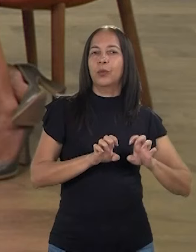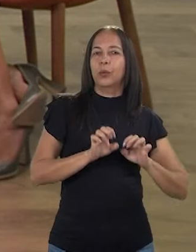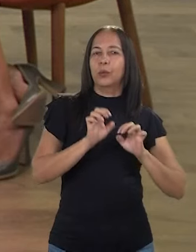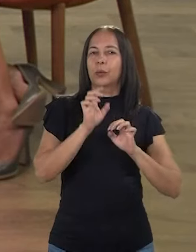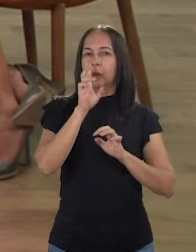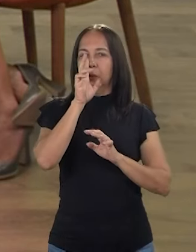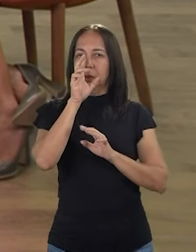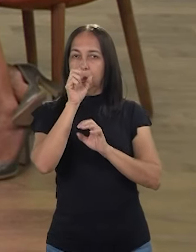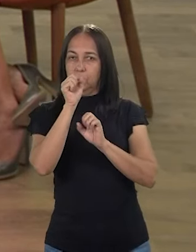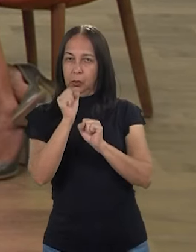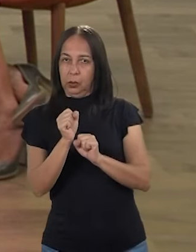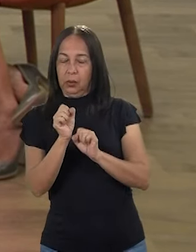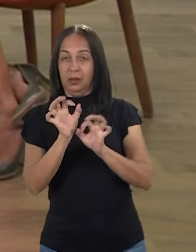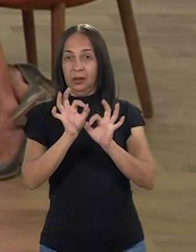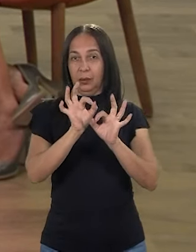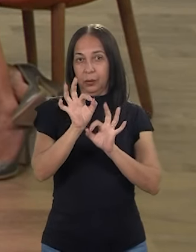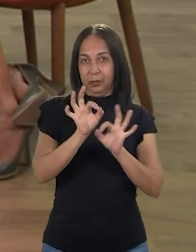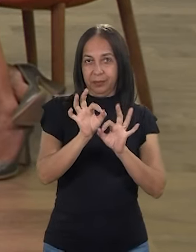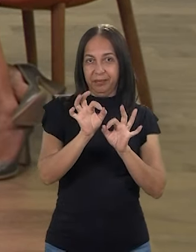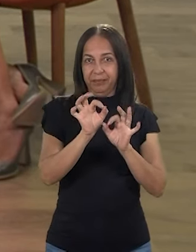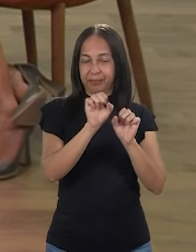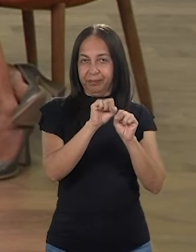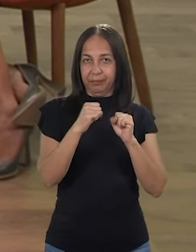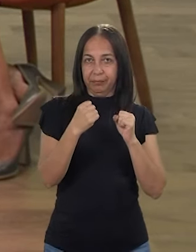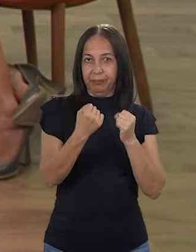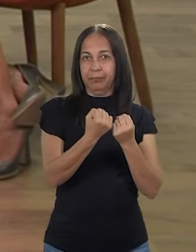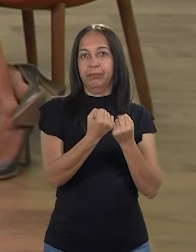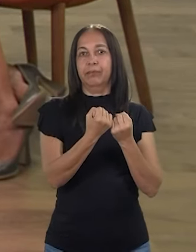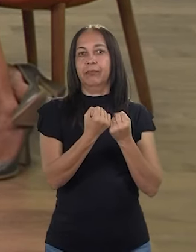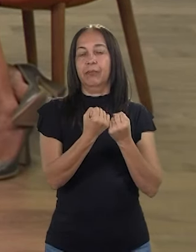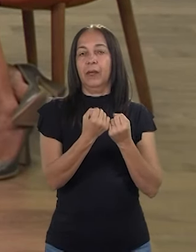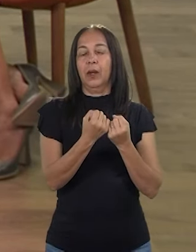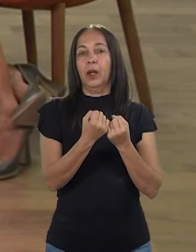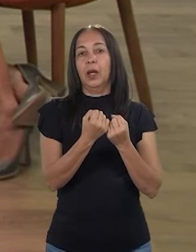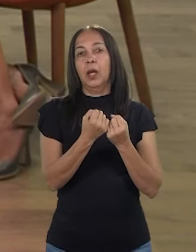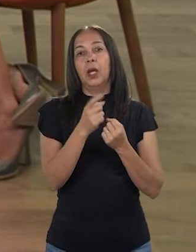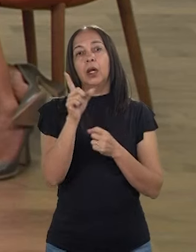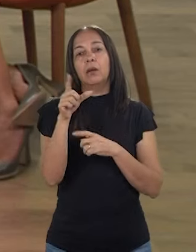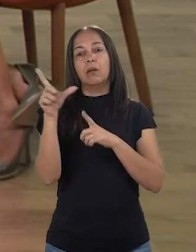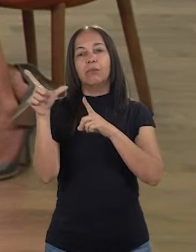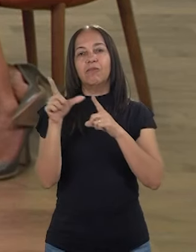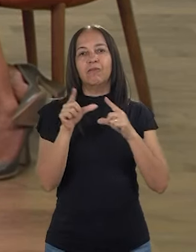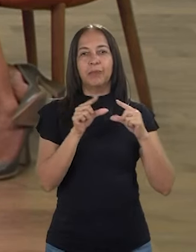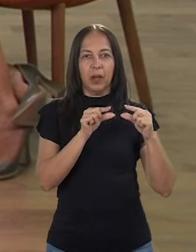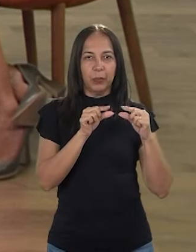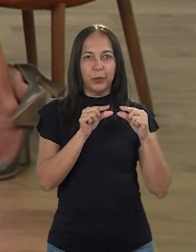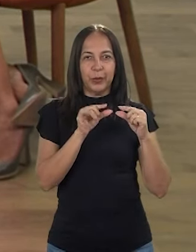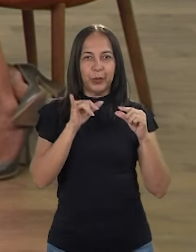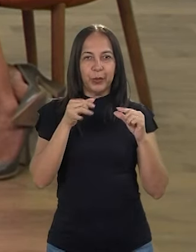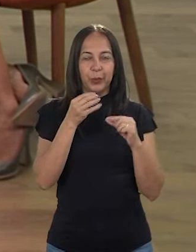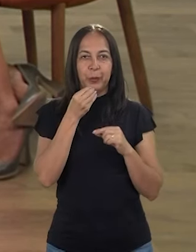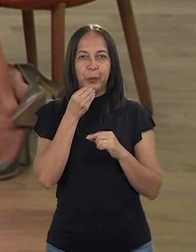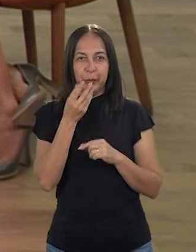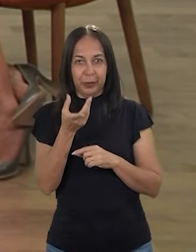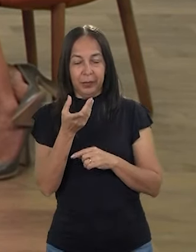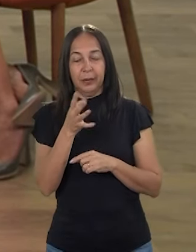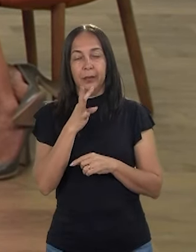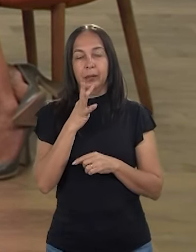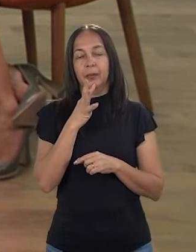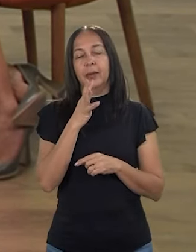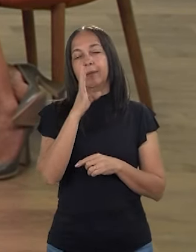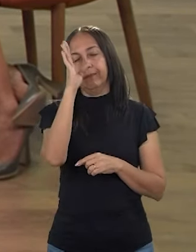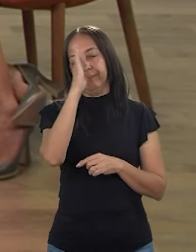essa estrutura de de organização social de eh redução de oportunidades que a gente conhece